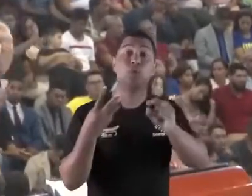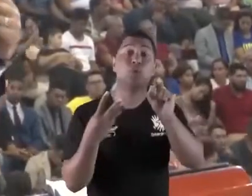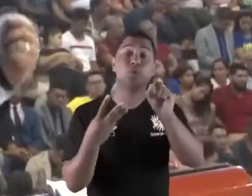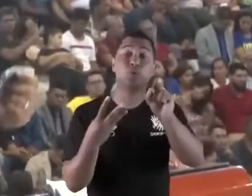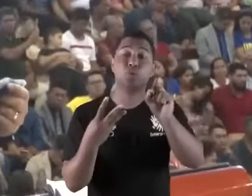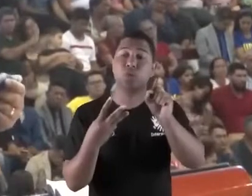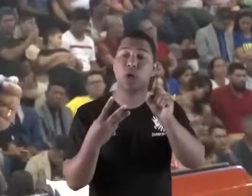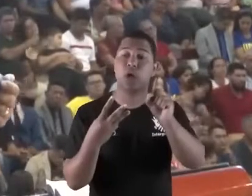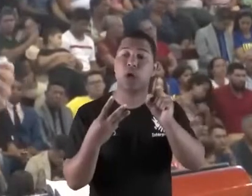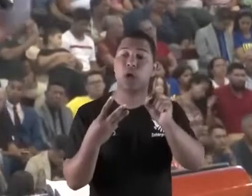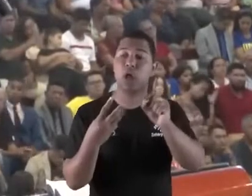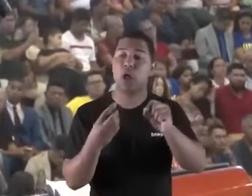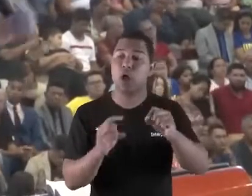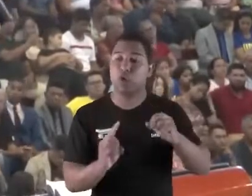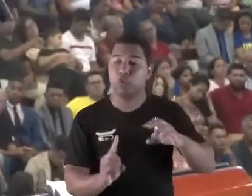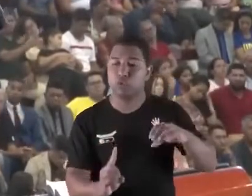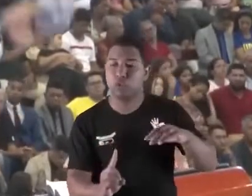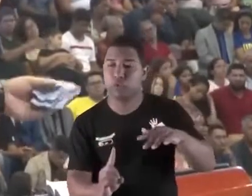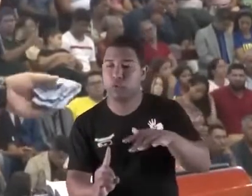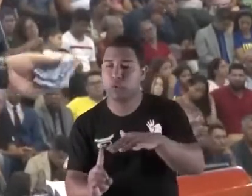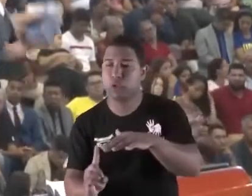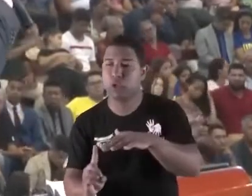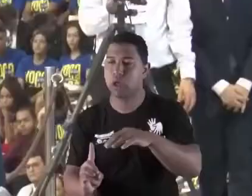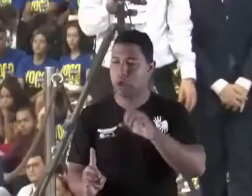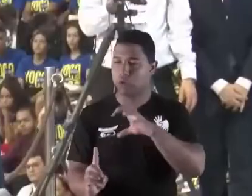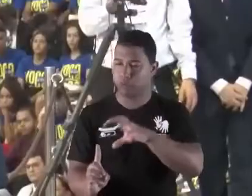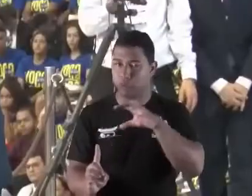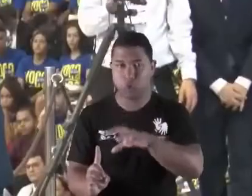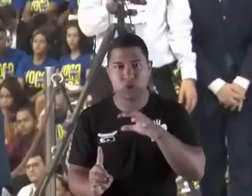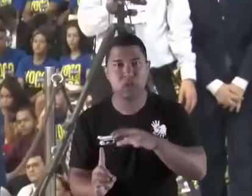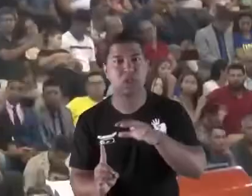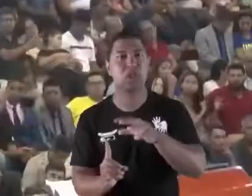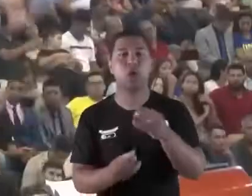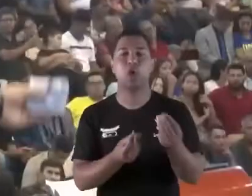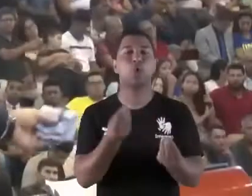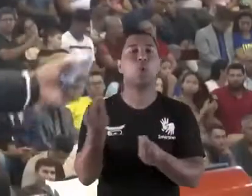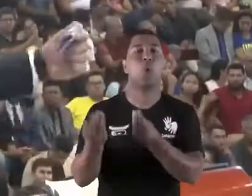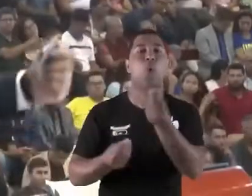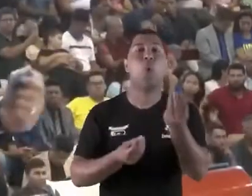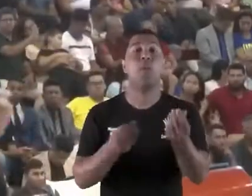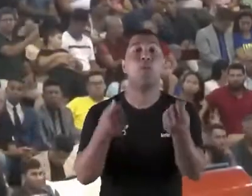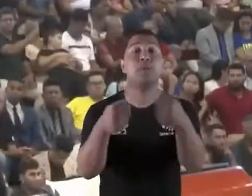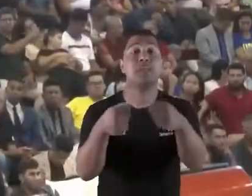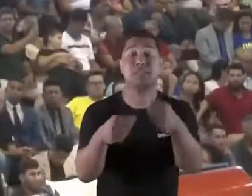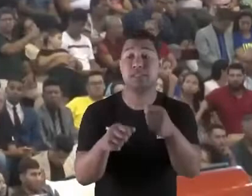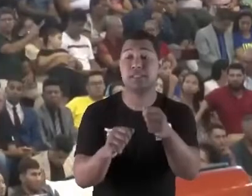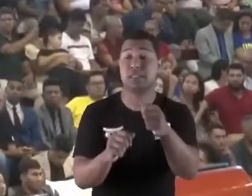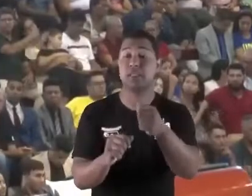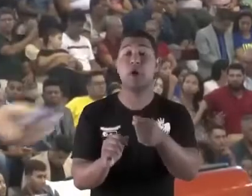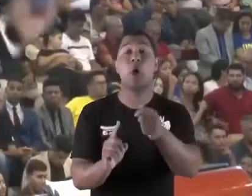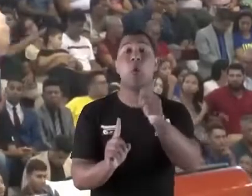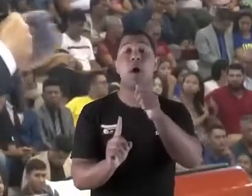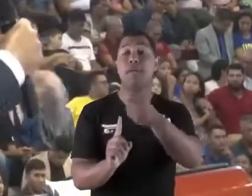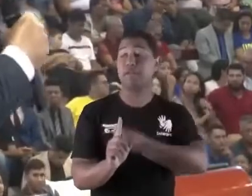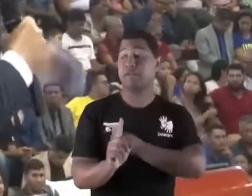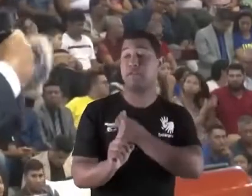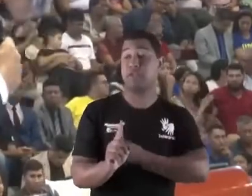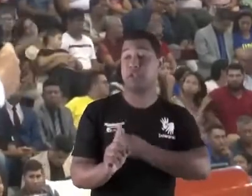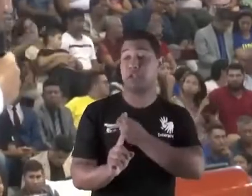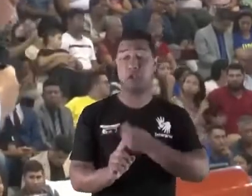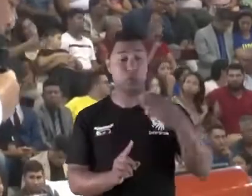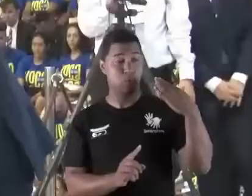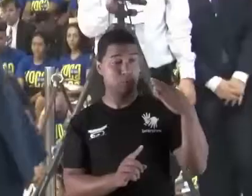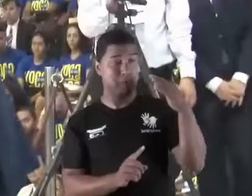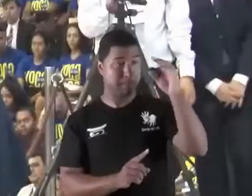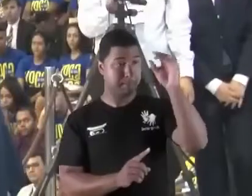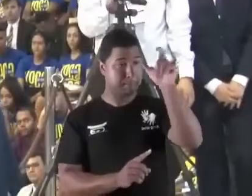nos dão instruções de como deve ser a vida de um vocacionado, a vida de um